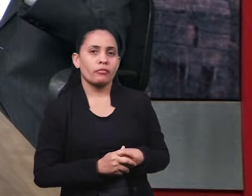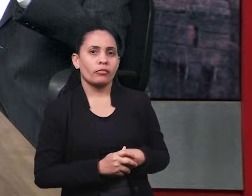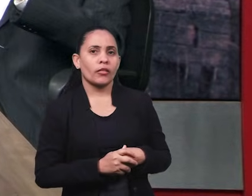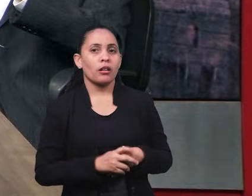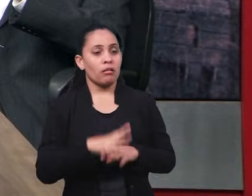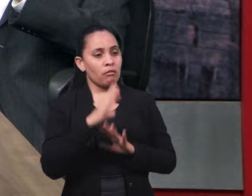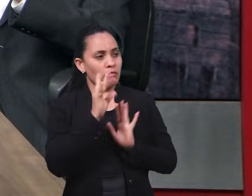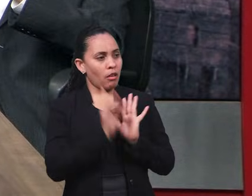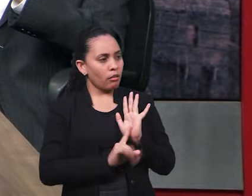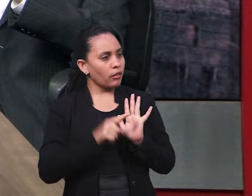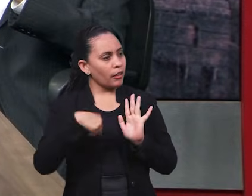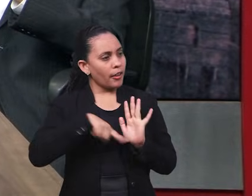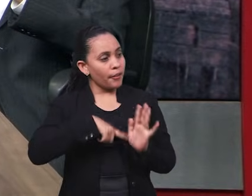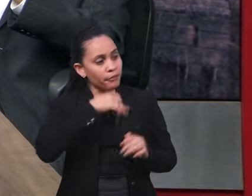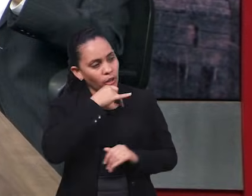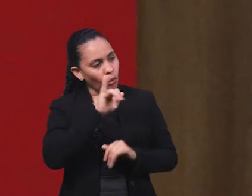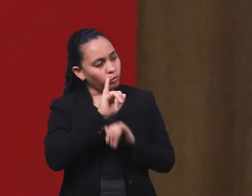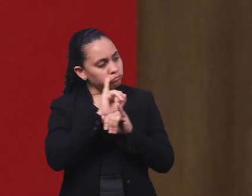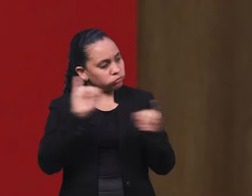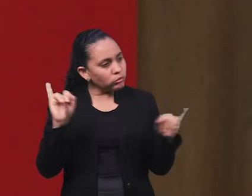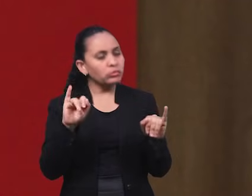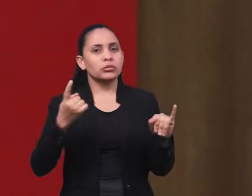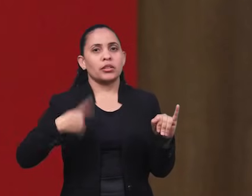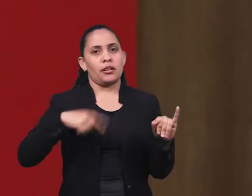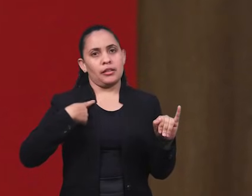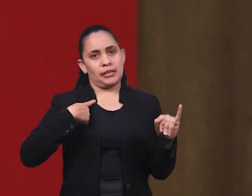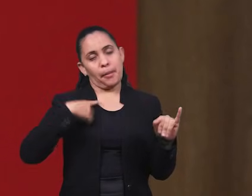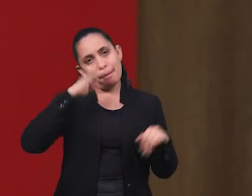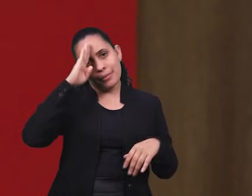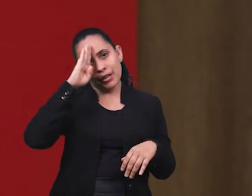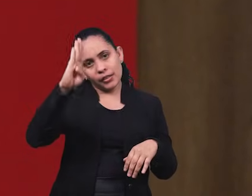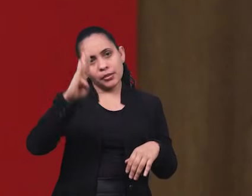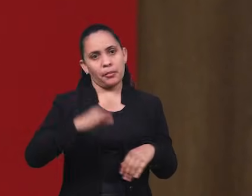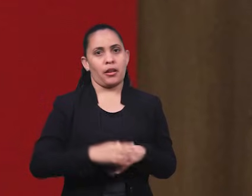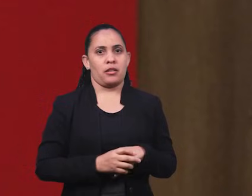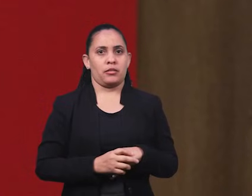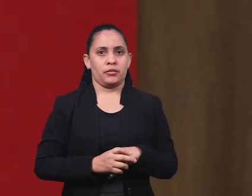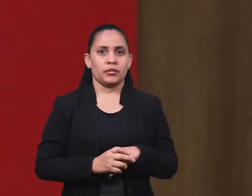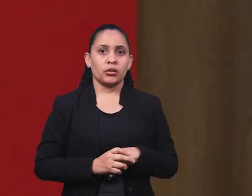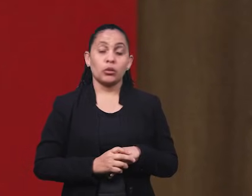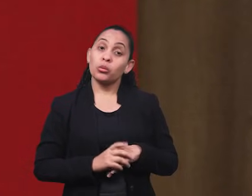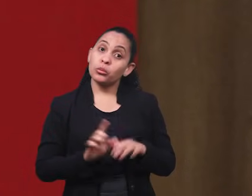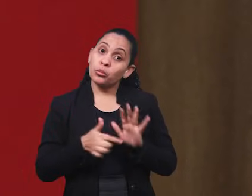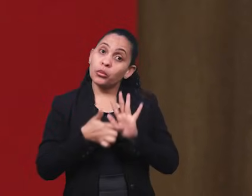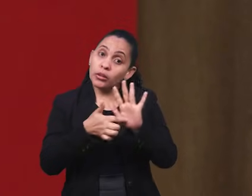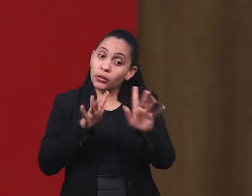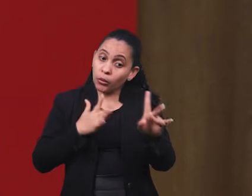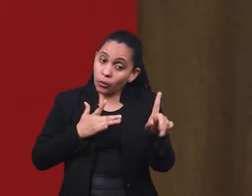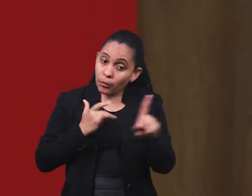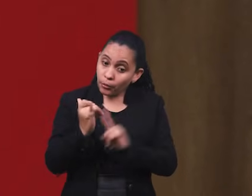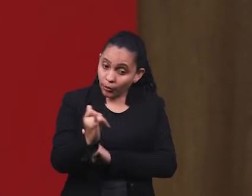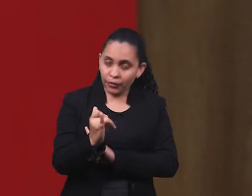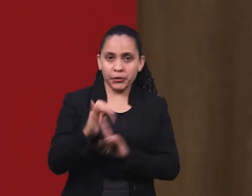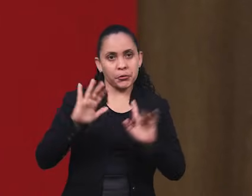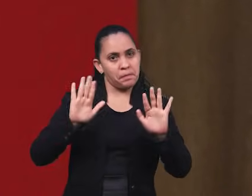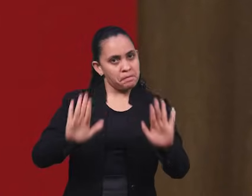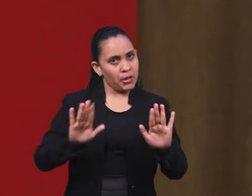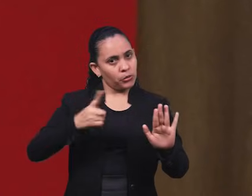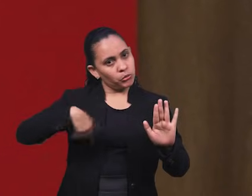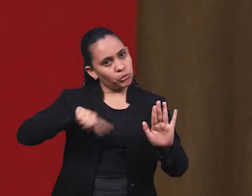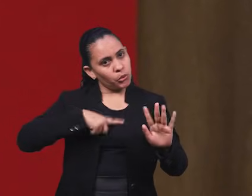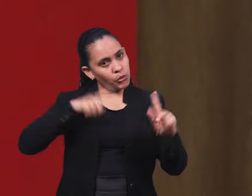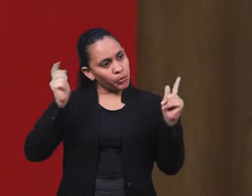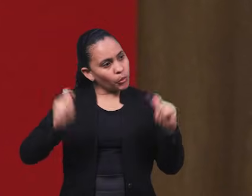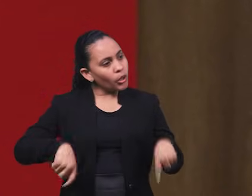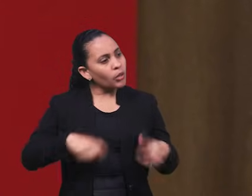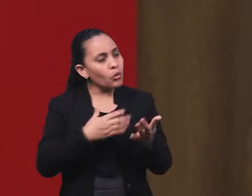As teses que ele defendeu, as principais teses, o teor profético, mas acho que nós